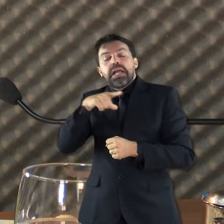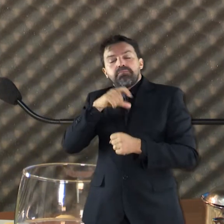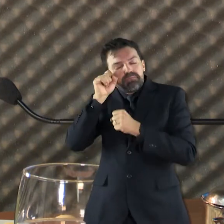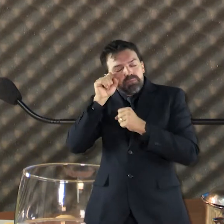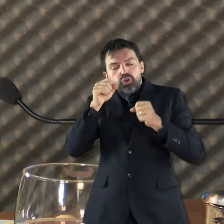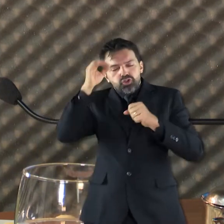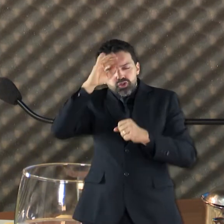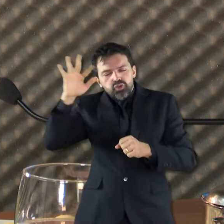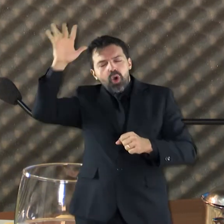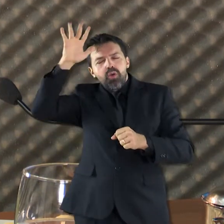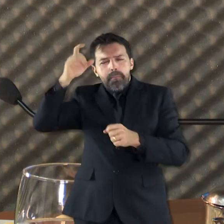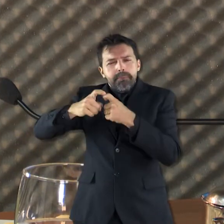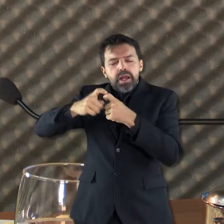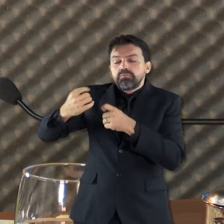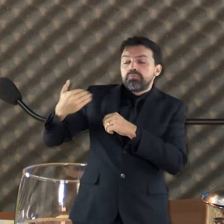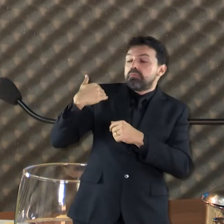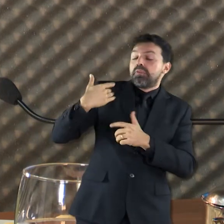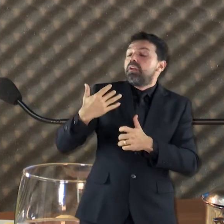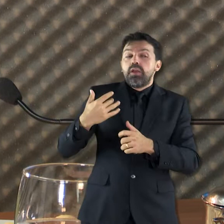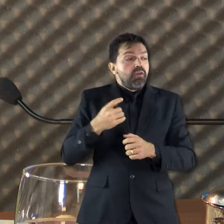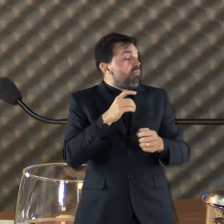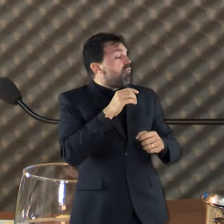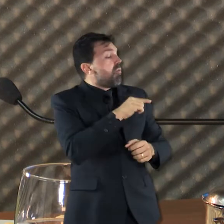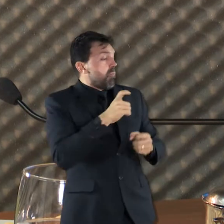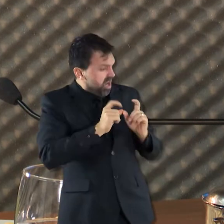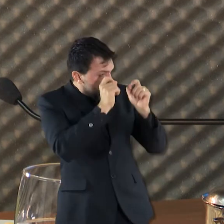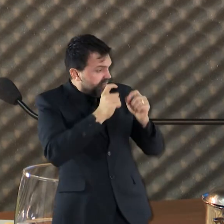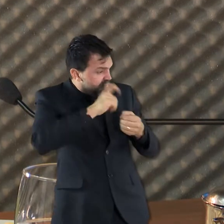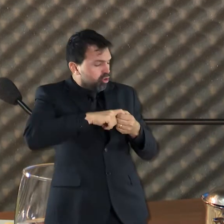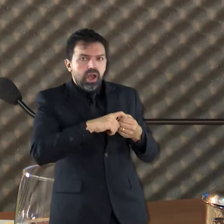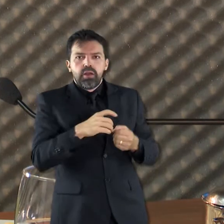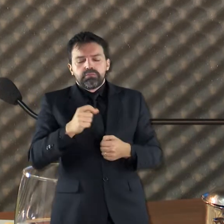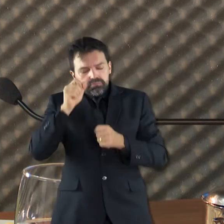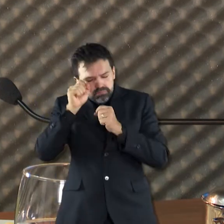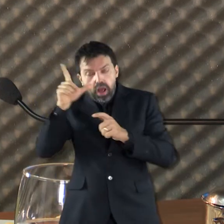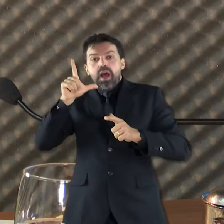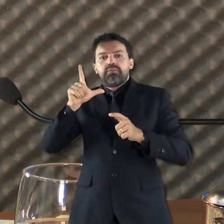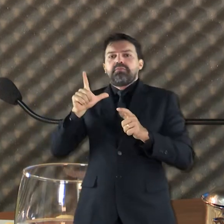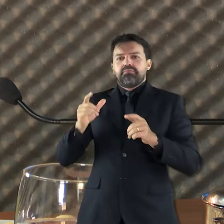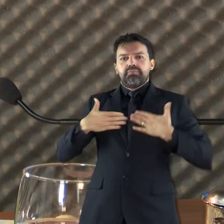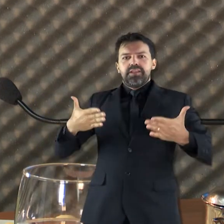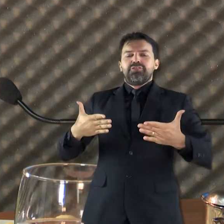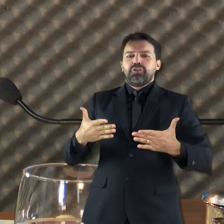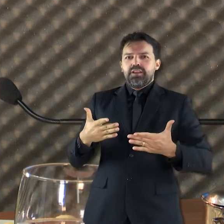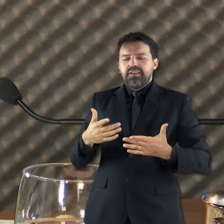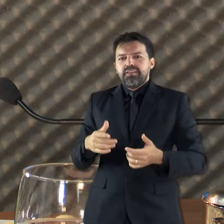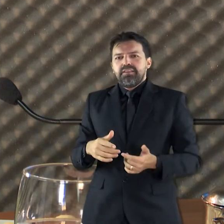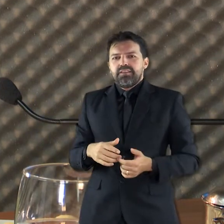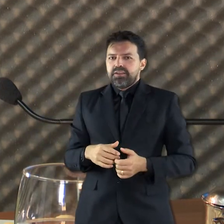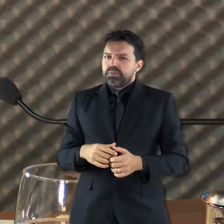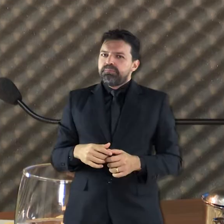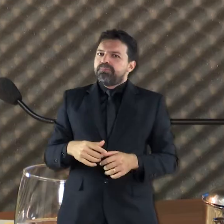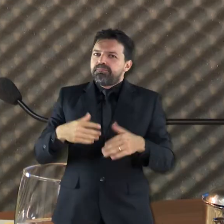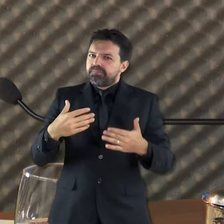voltou, quando é que vai aparecer lá pra gente fazer a químio? Aí eu acordei 2 da manhã. Meu Deus do céu, eu nem dormia mais um negócio desse. Aparece assim, dá cada